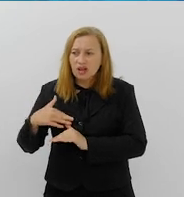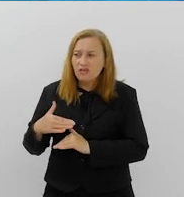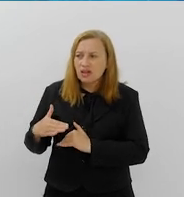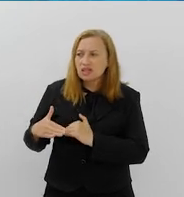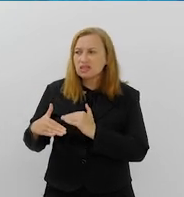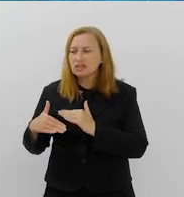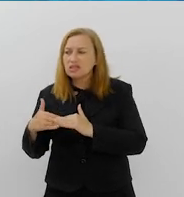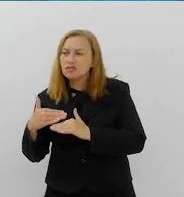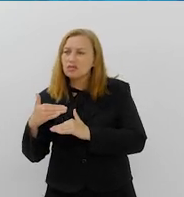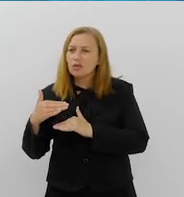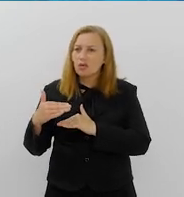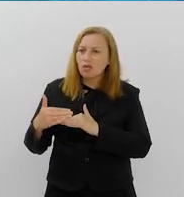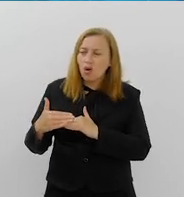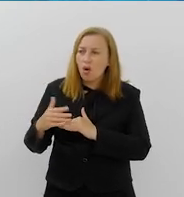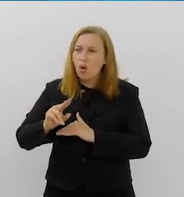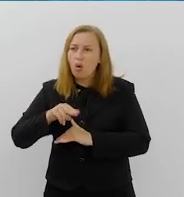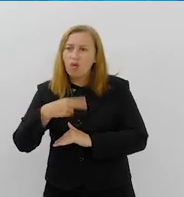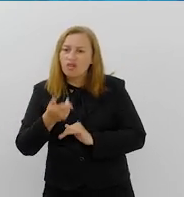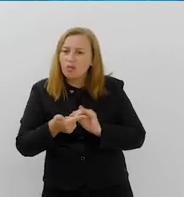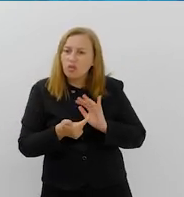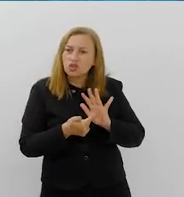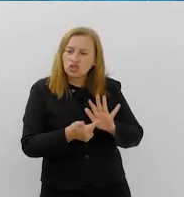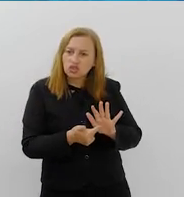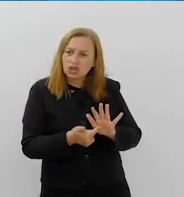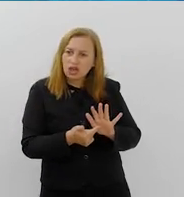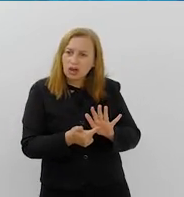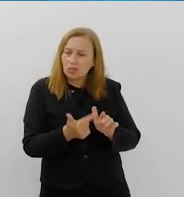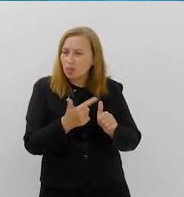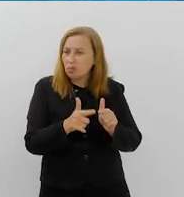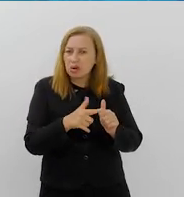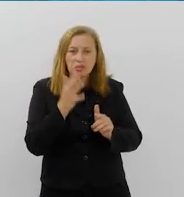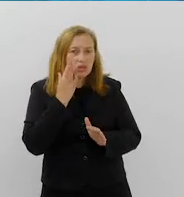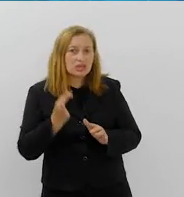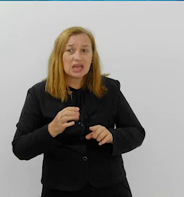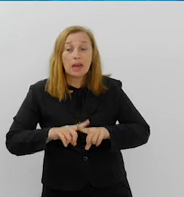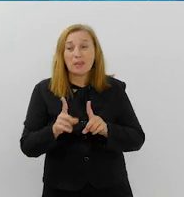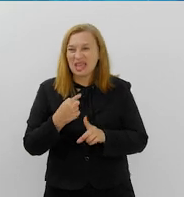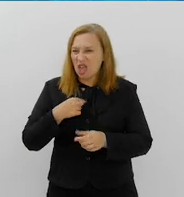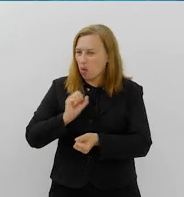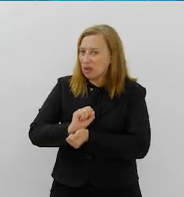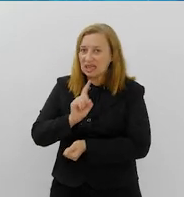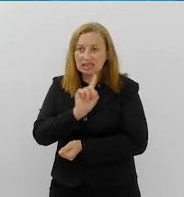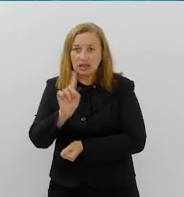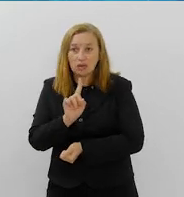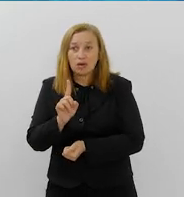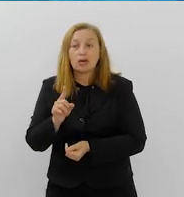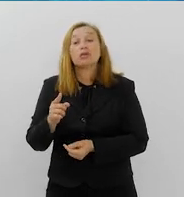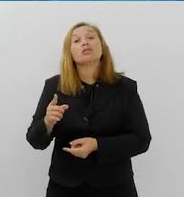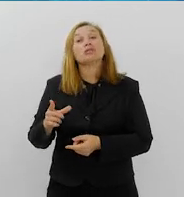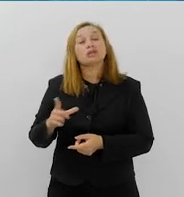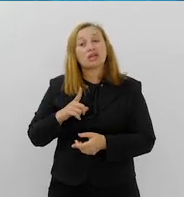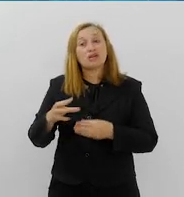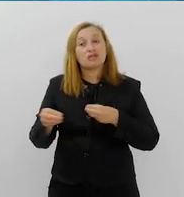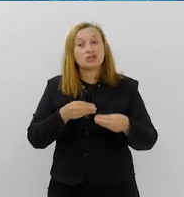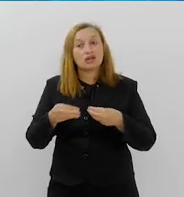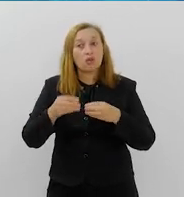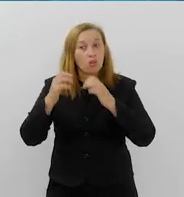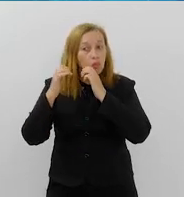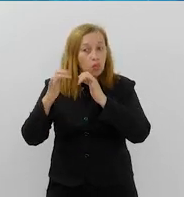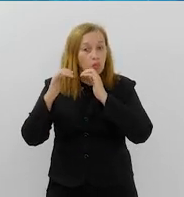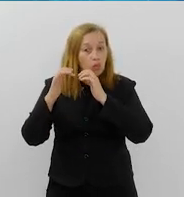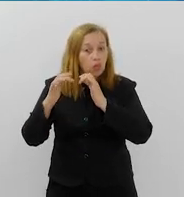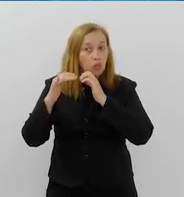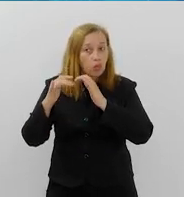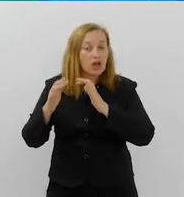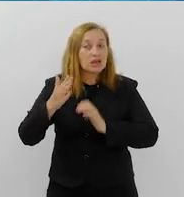vai desenvolver ou vai aparecer alguma classificação, eu não sei, mas eu não espero. Porque existe a plasticidade